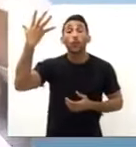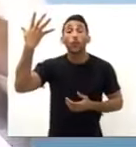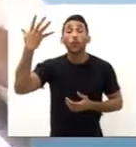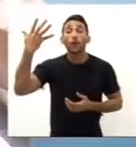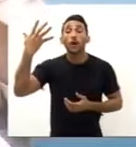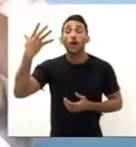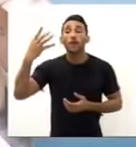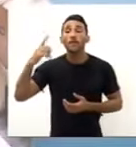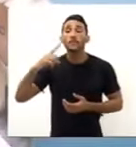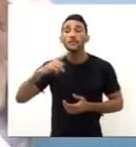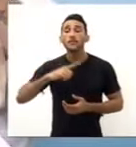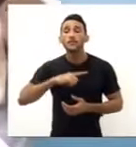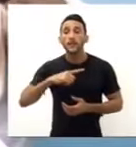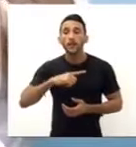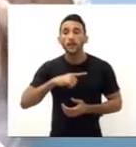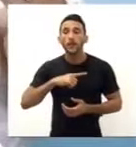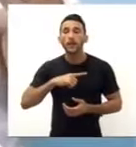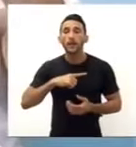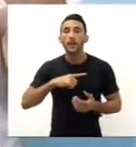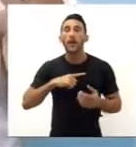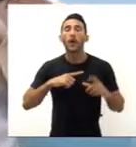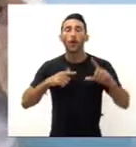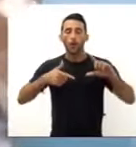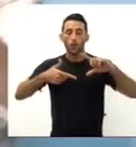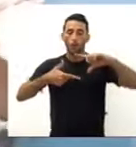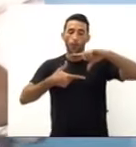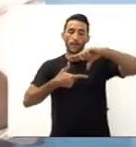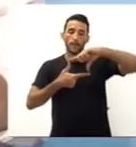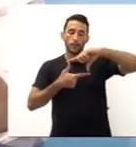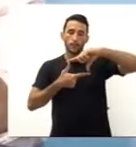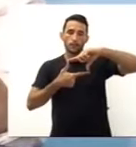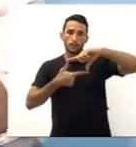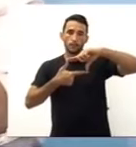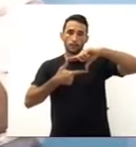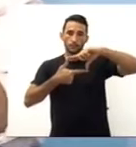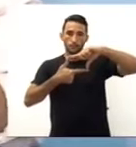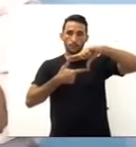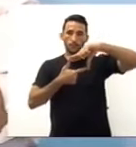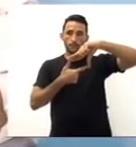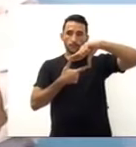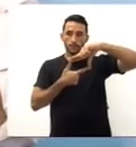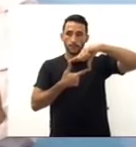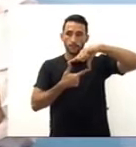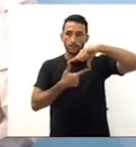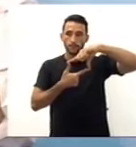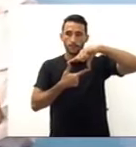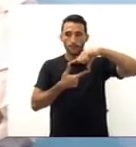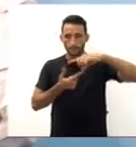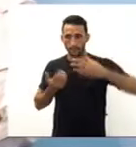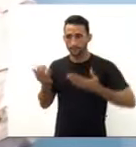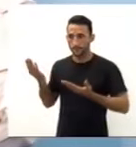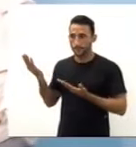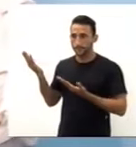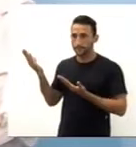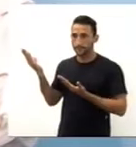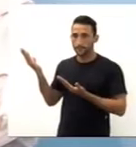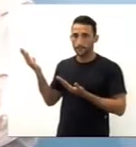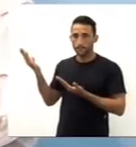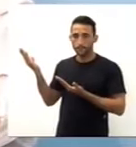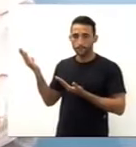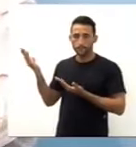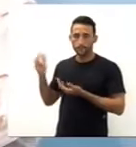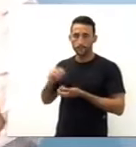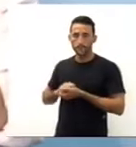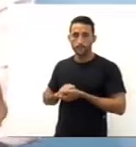vamos encontrar um quadrado, ok? Então, olha, a folha cortada, nós encontramos um